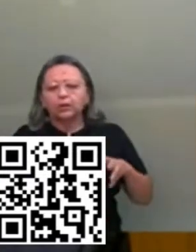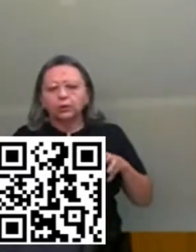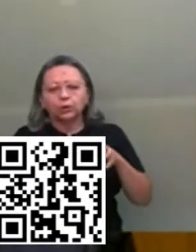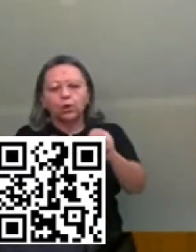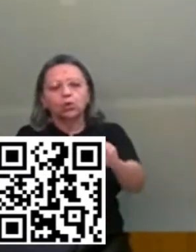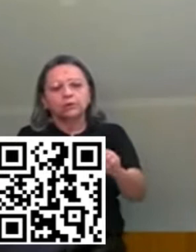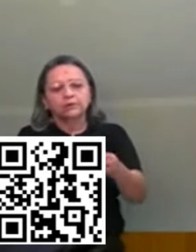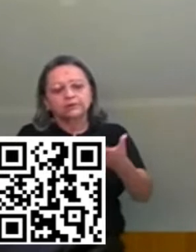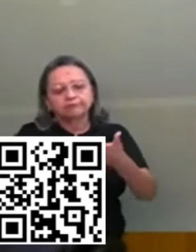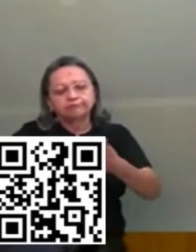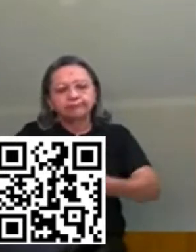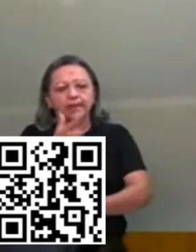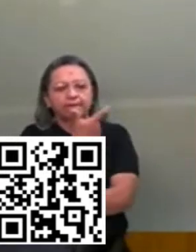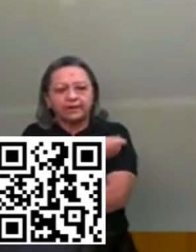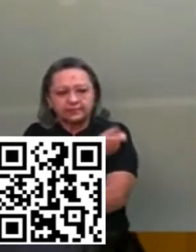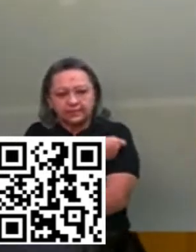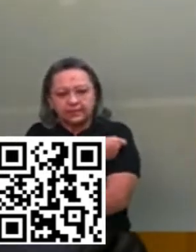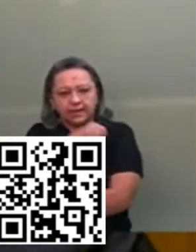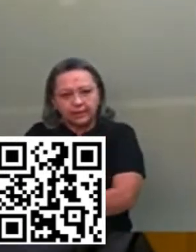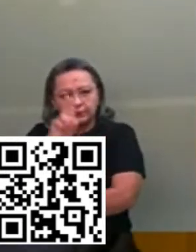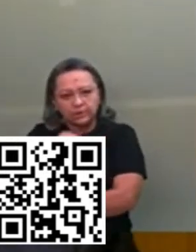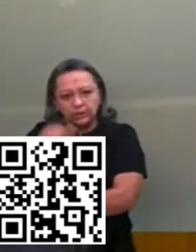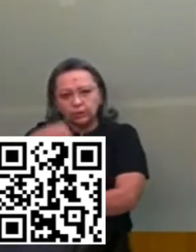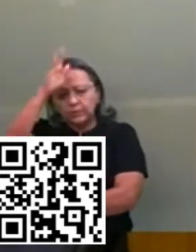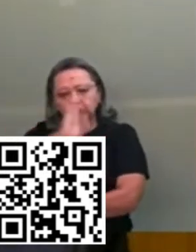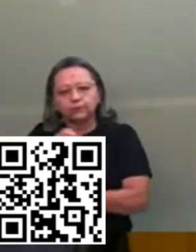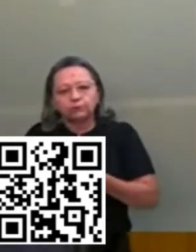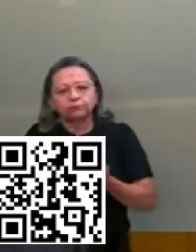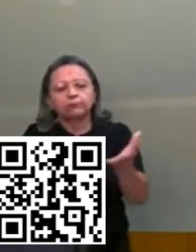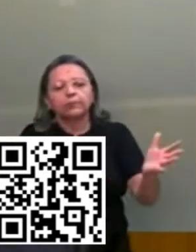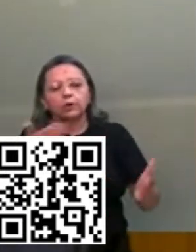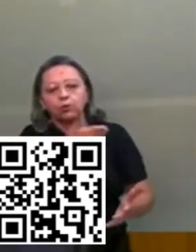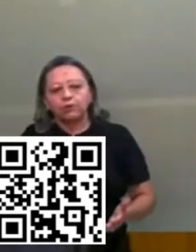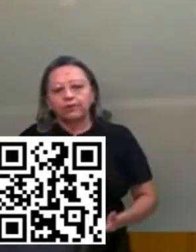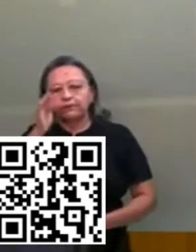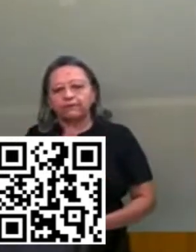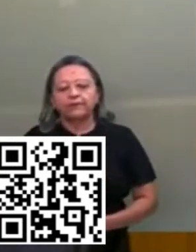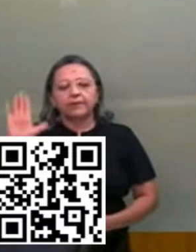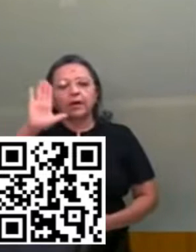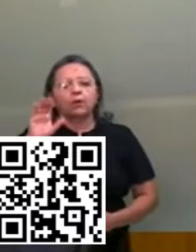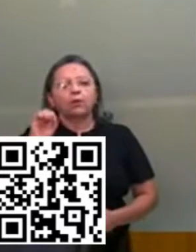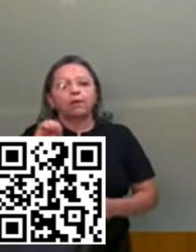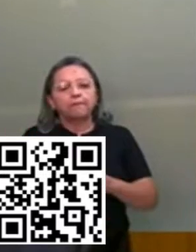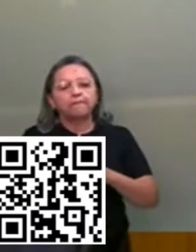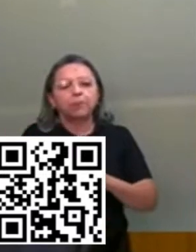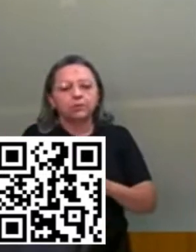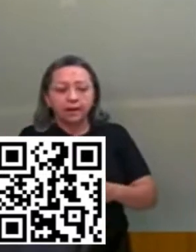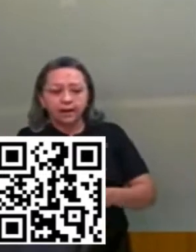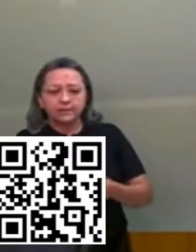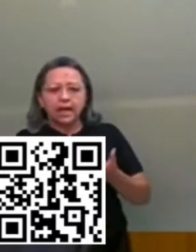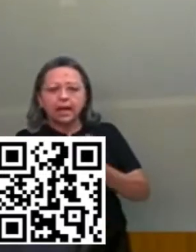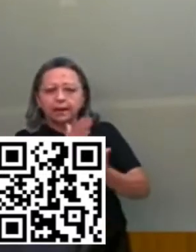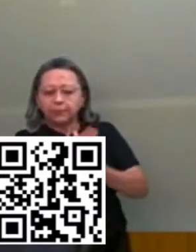Todas as vacinas aplicadas no Brasil foram distribuídas pelo governo federal, após a aprovação da